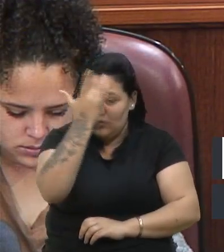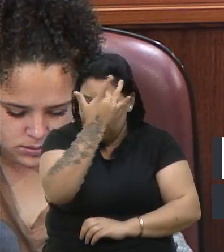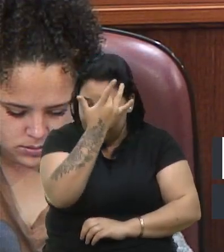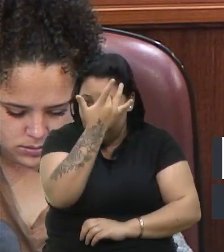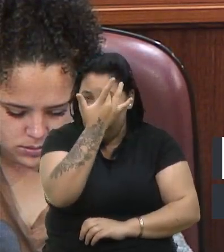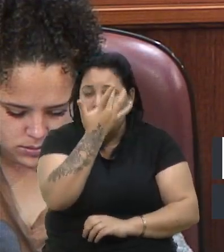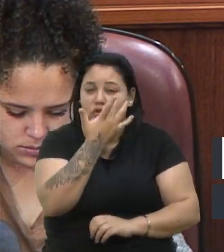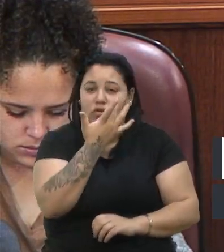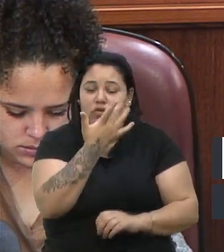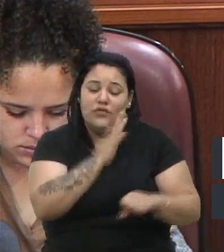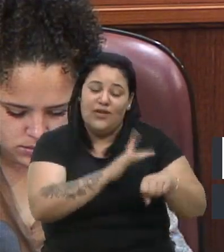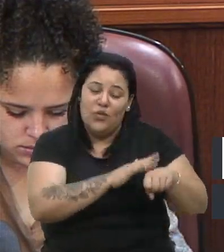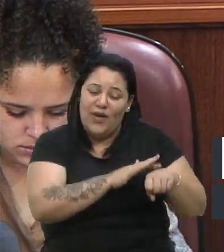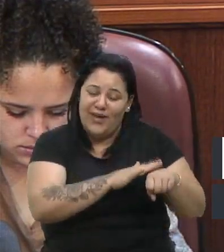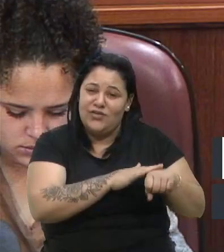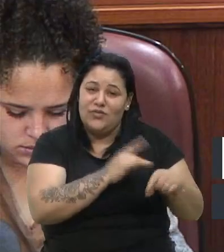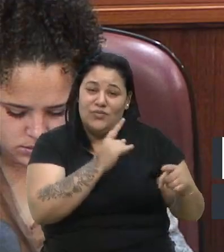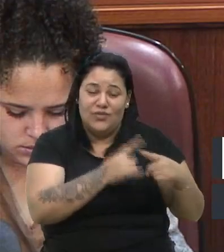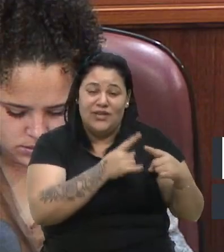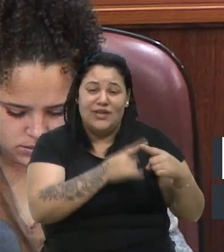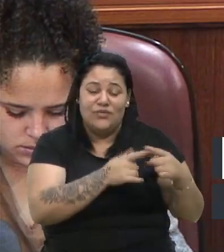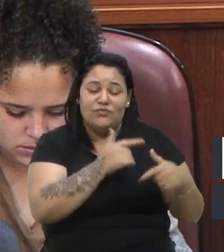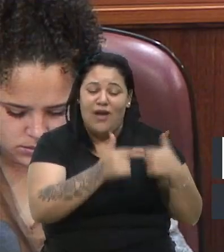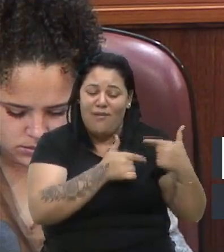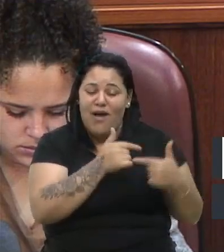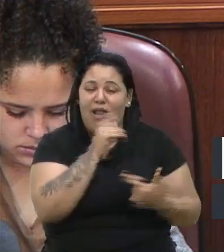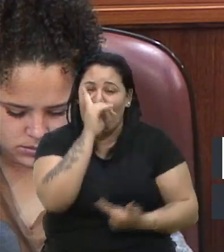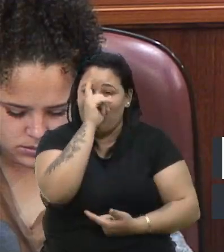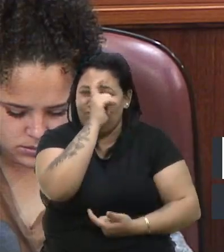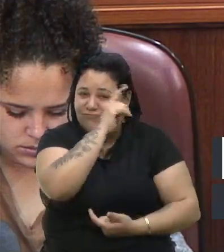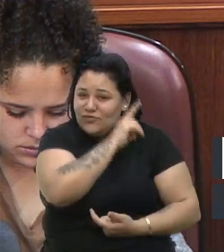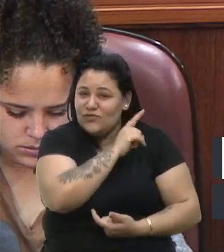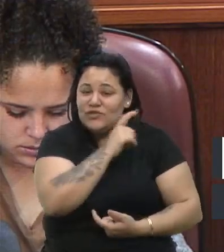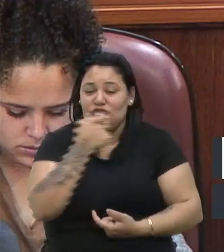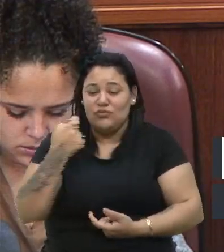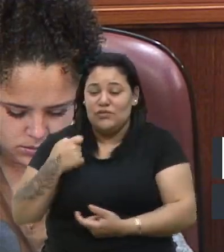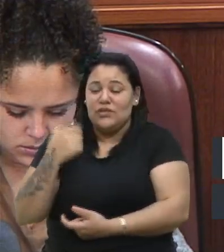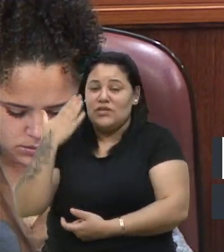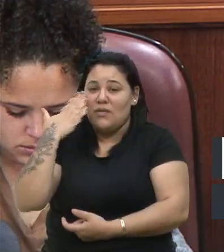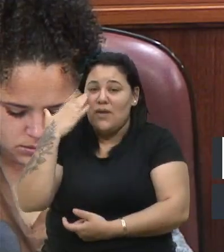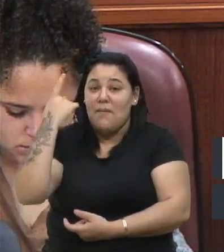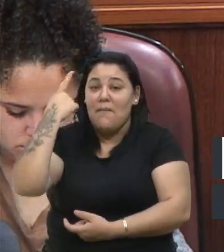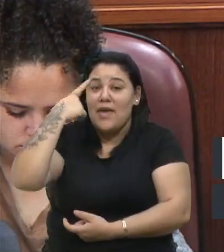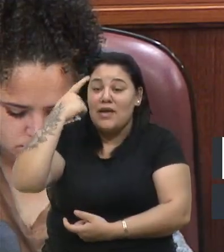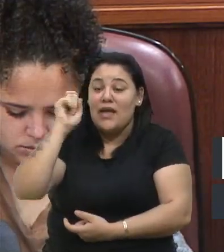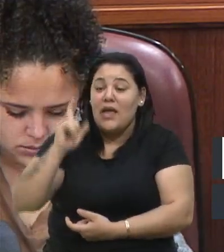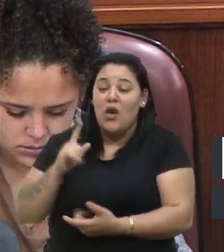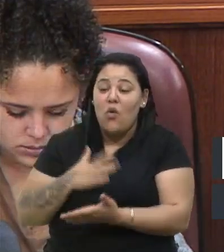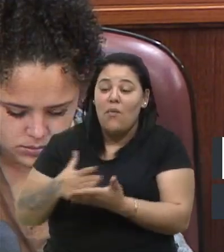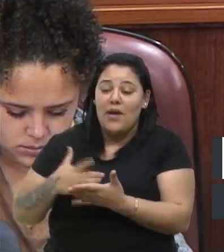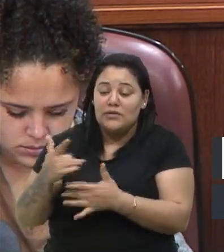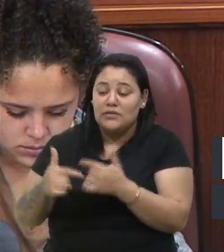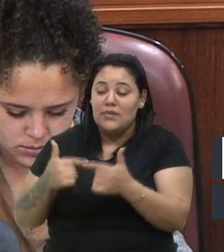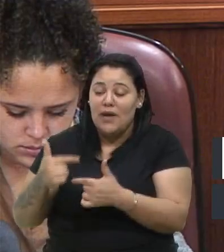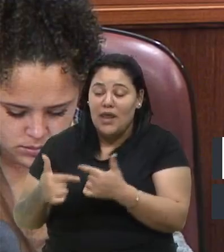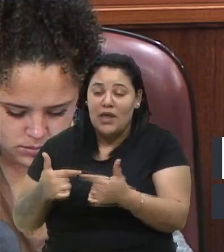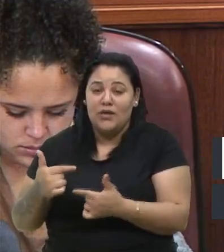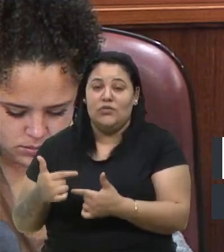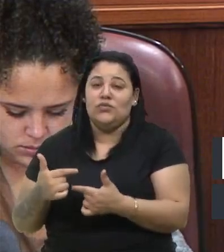pensar exatamente nessa condição de quem começa na polícia, desses praças, em razão de um plano de